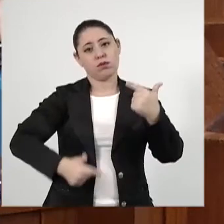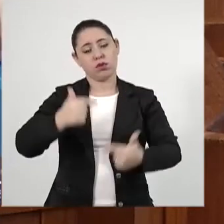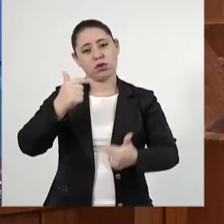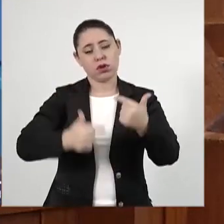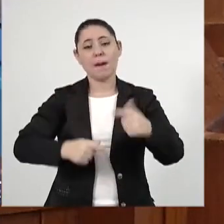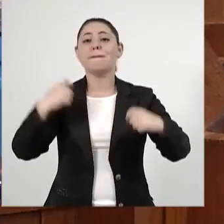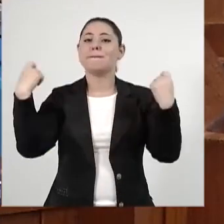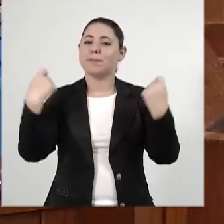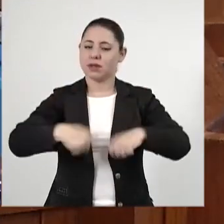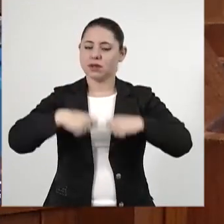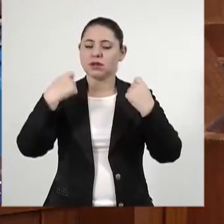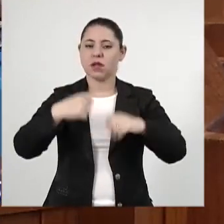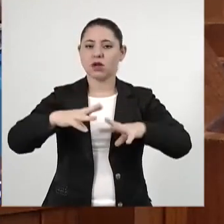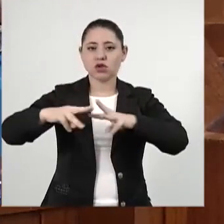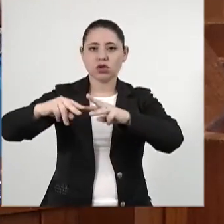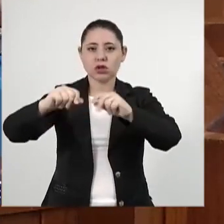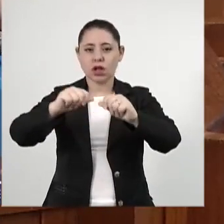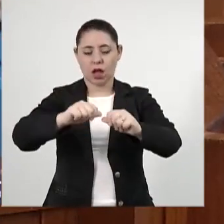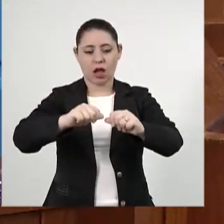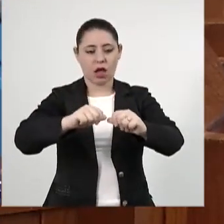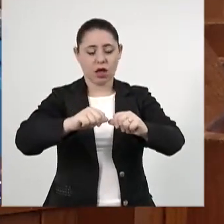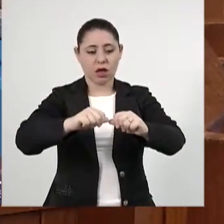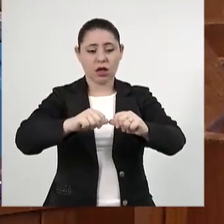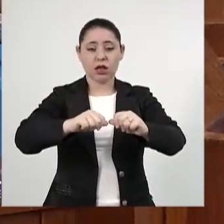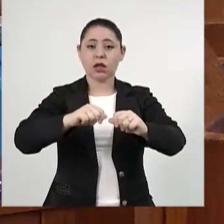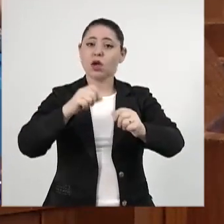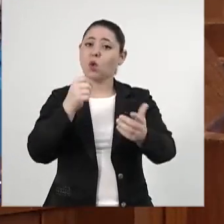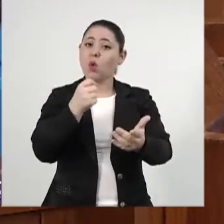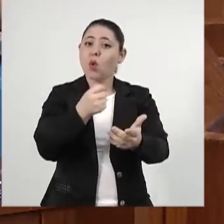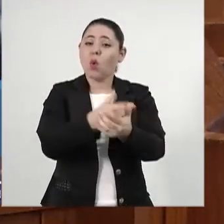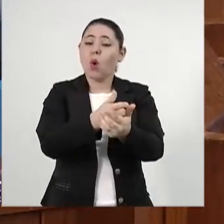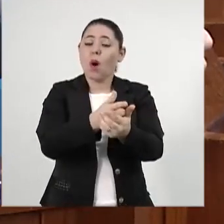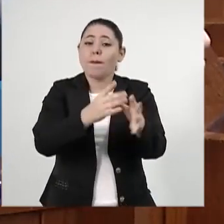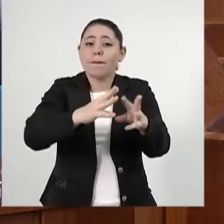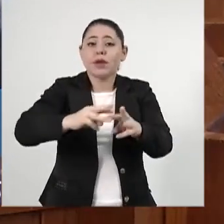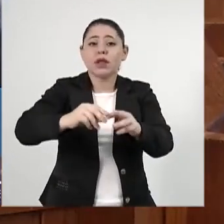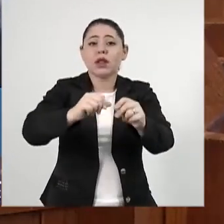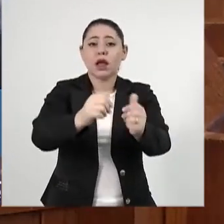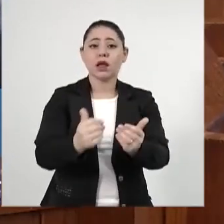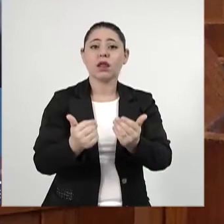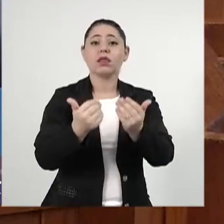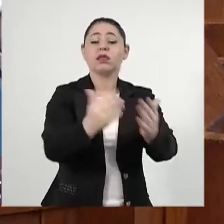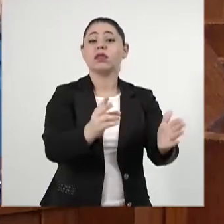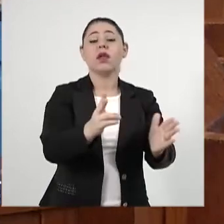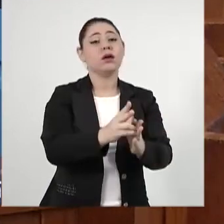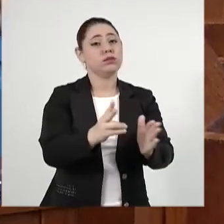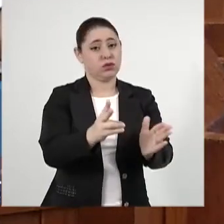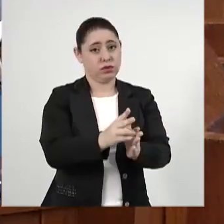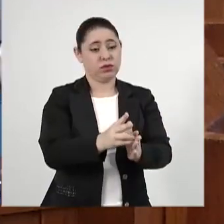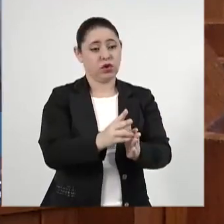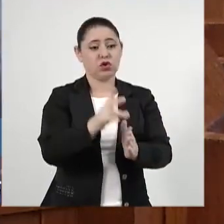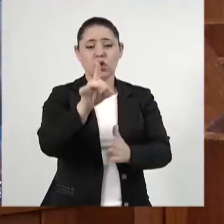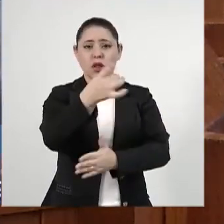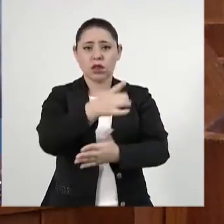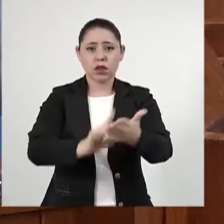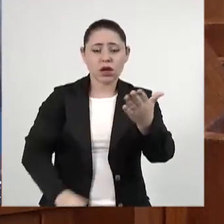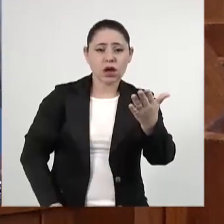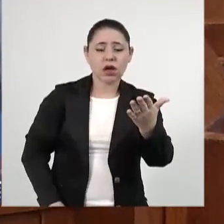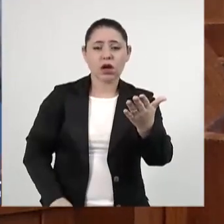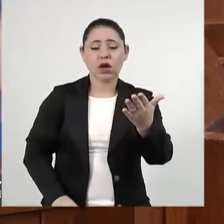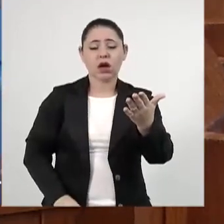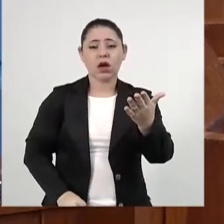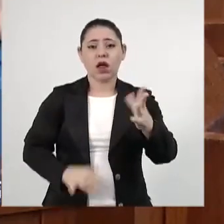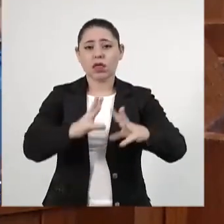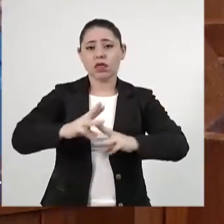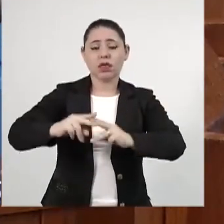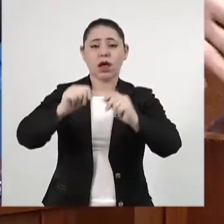precisar de terra, que desaproprie terra, que compra terra, porque tem como fazer, é só declarar a terra de utilidade